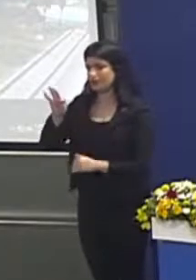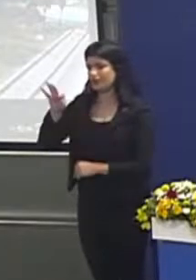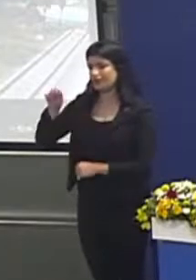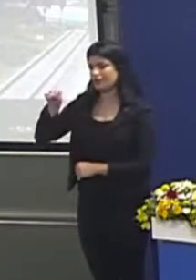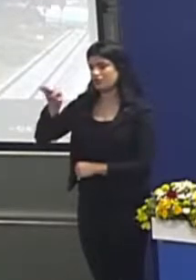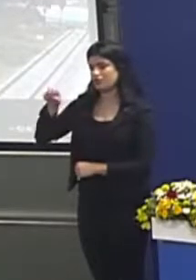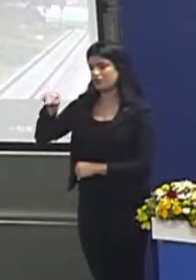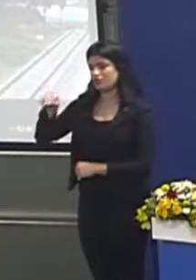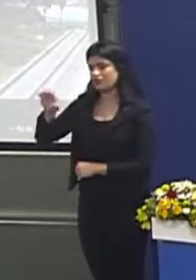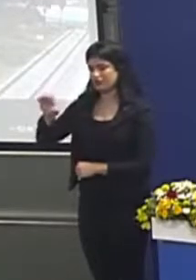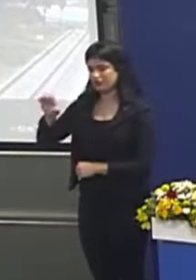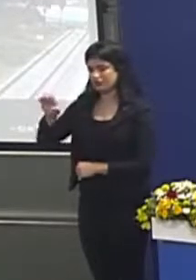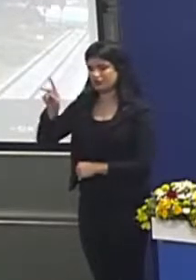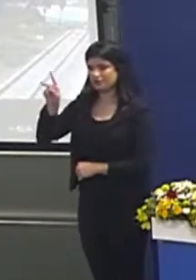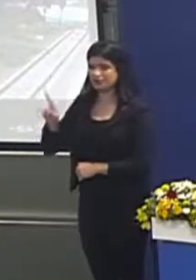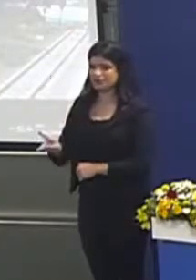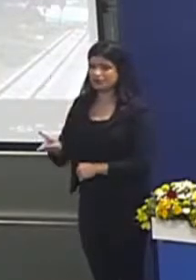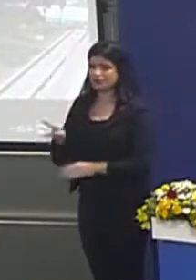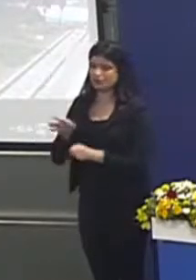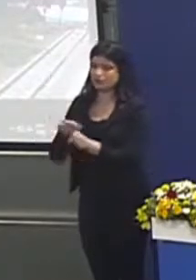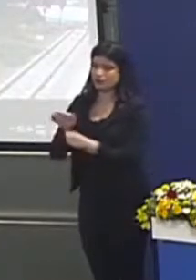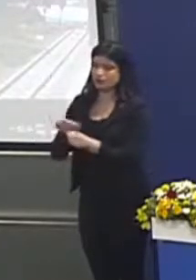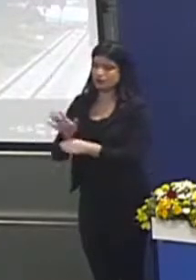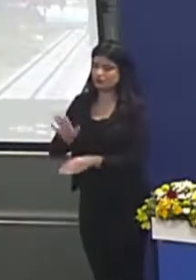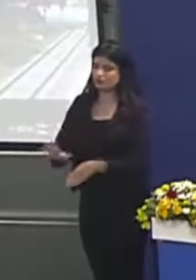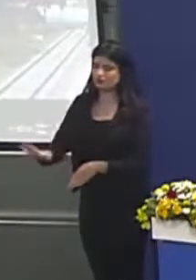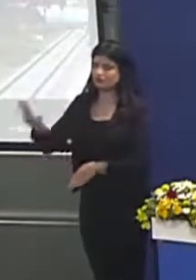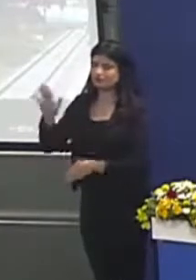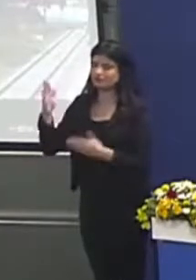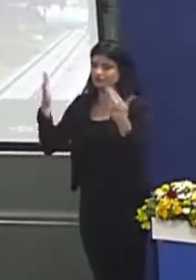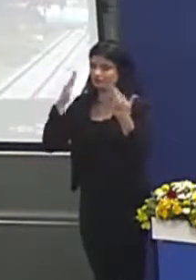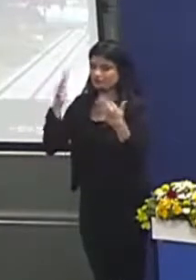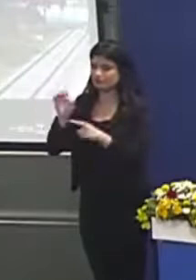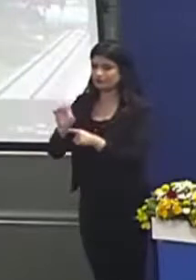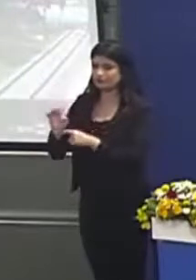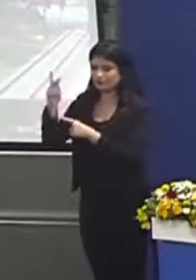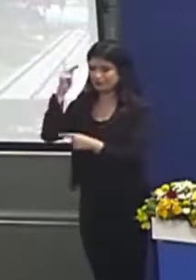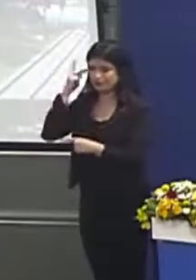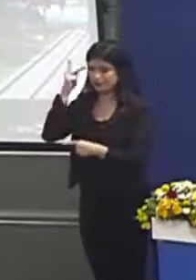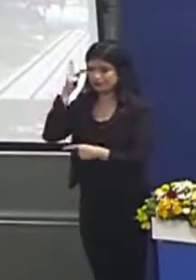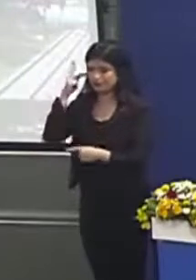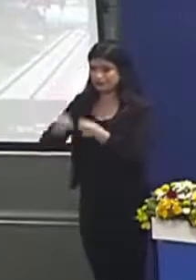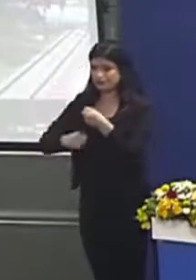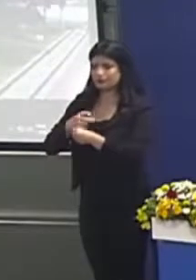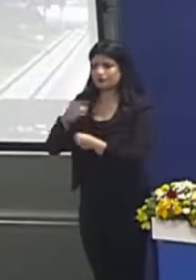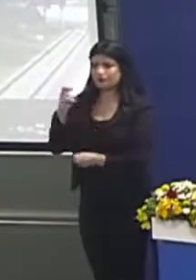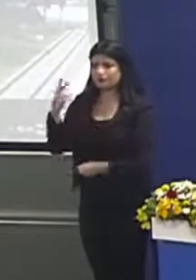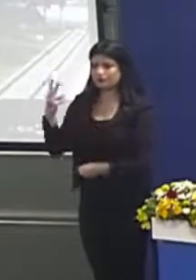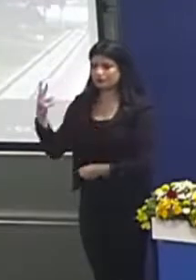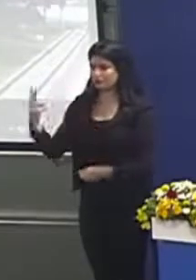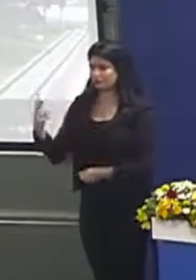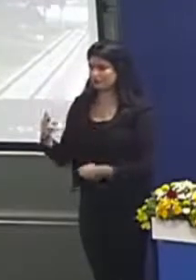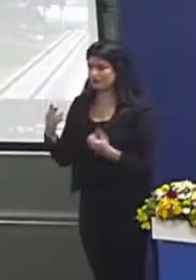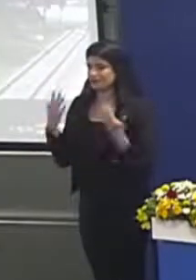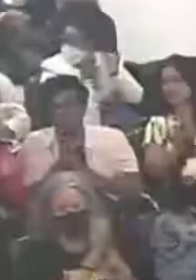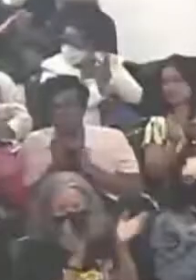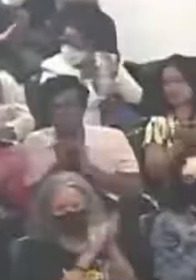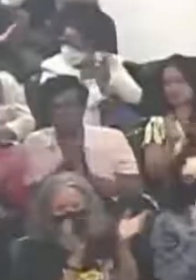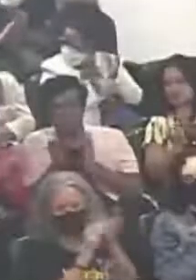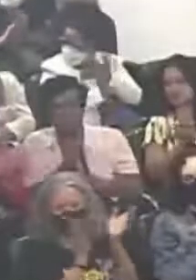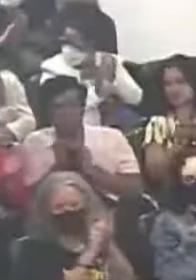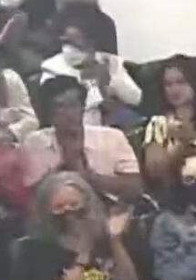da Silva, presidenta do Conselho Regional de Psicologia do Estado de São Paulo, 2022.